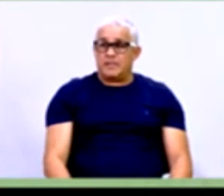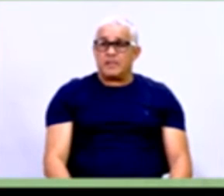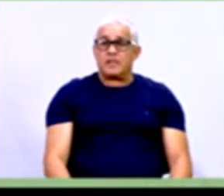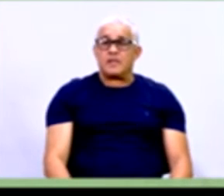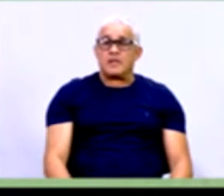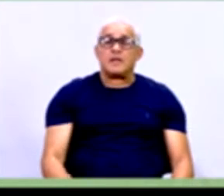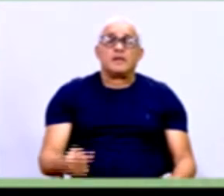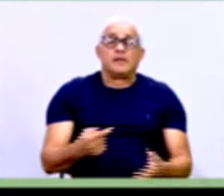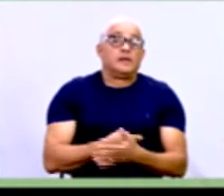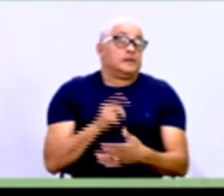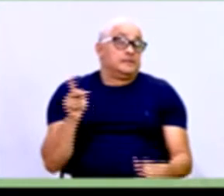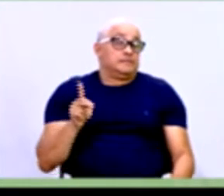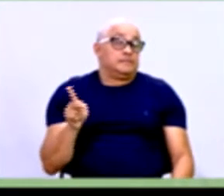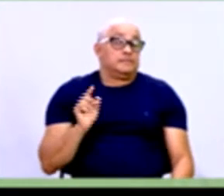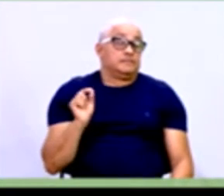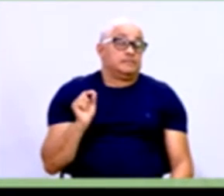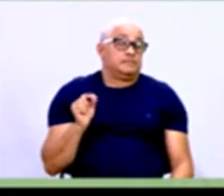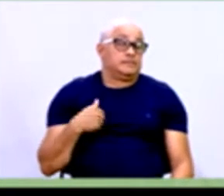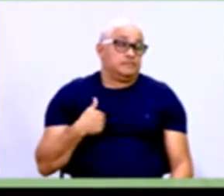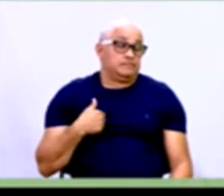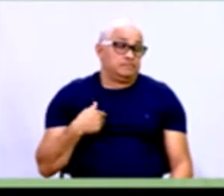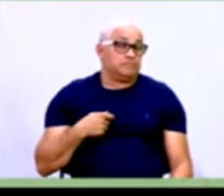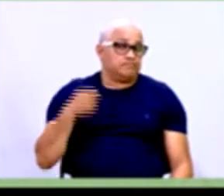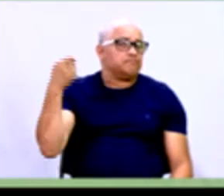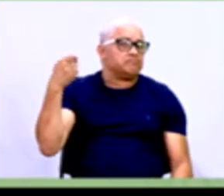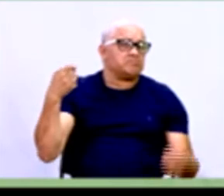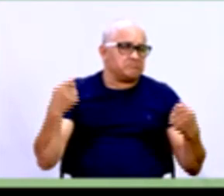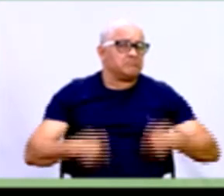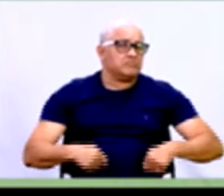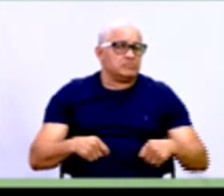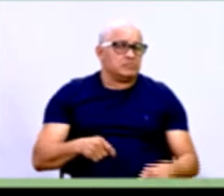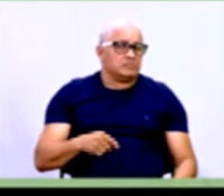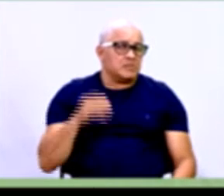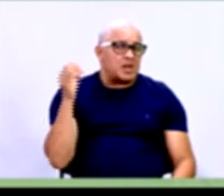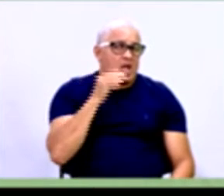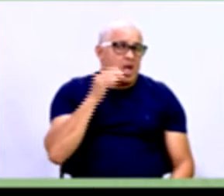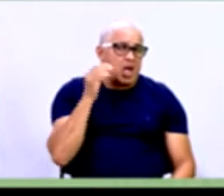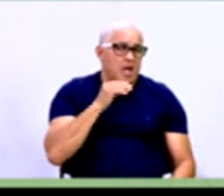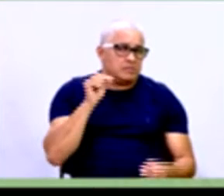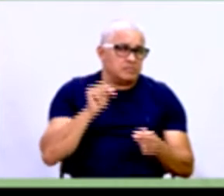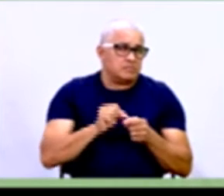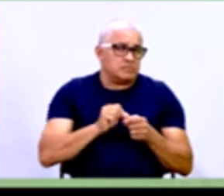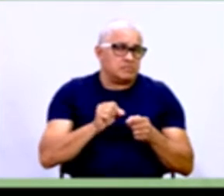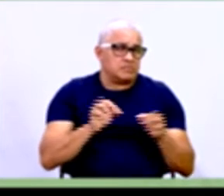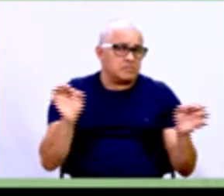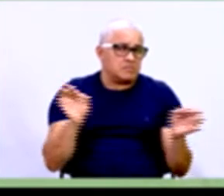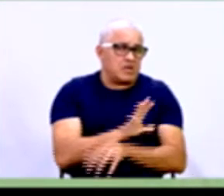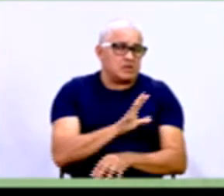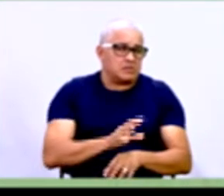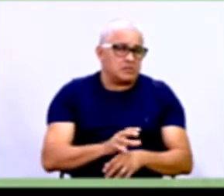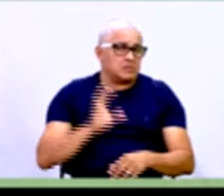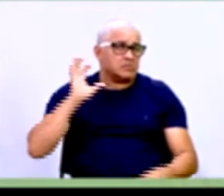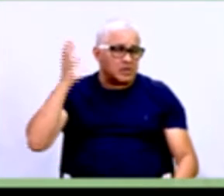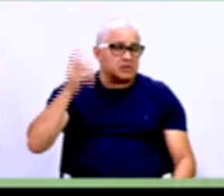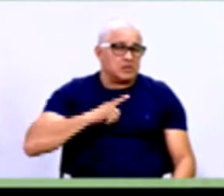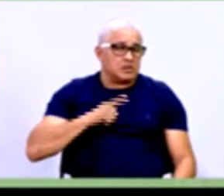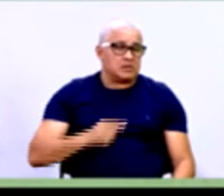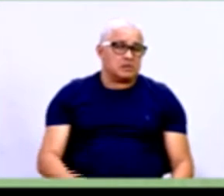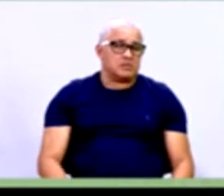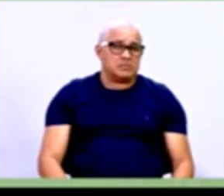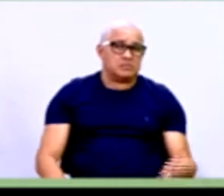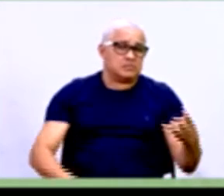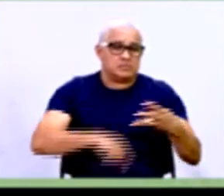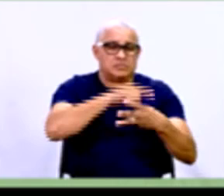Professora, eu devo fazer isso imediatamente, né? Sofro um acidente, sim. O CAT ele tem